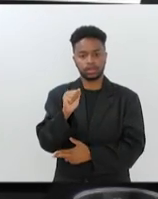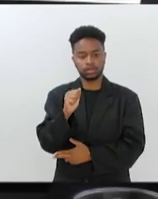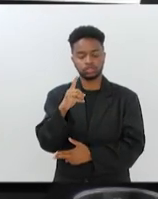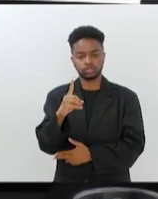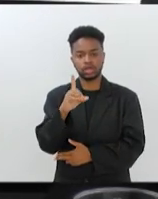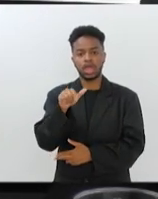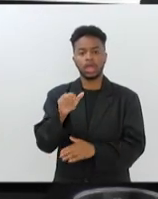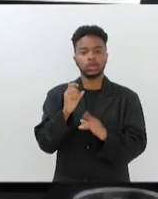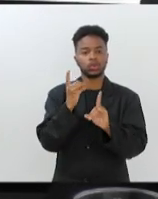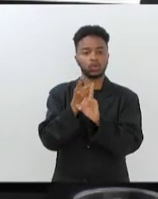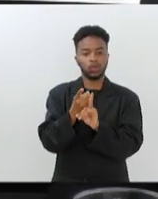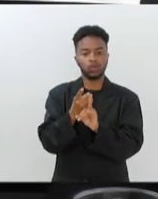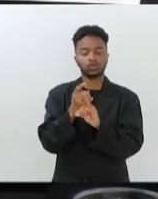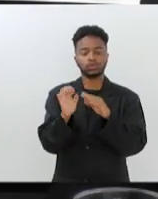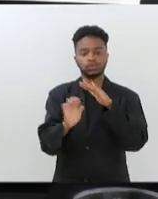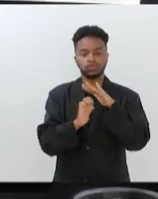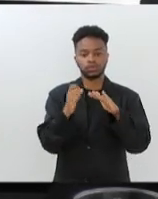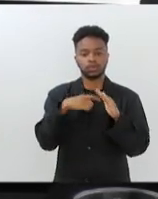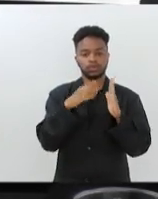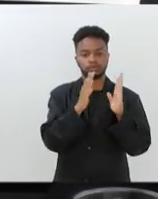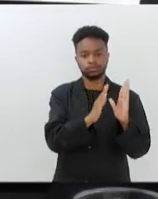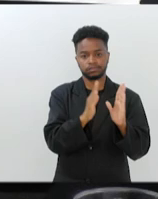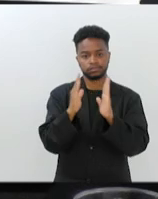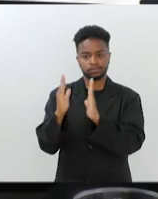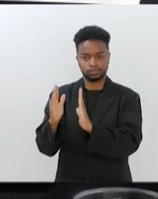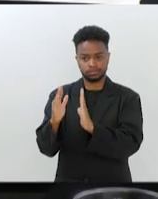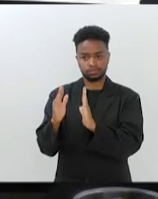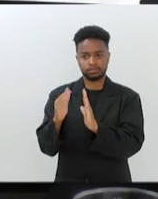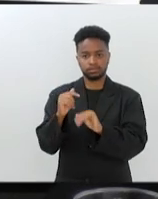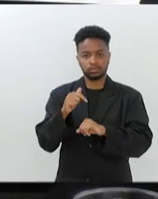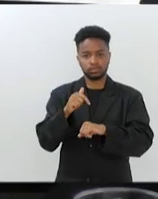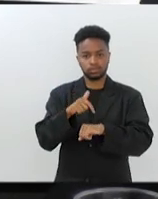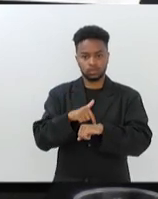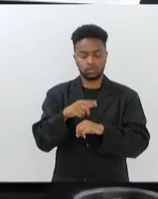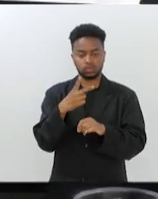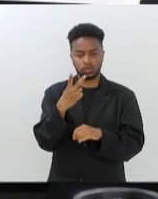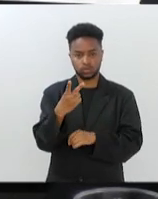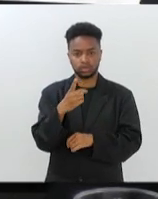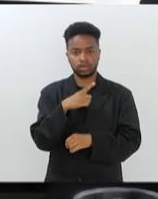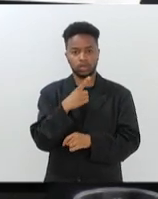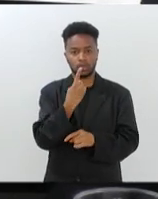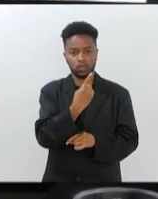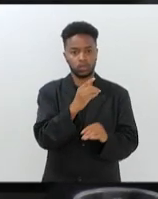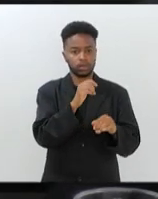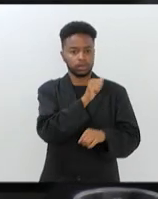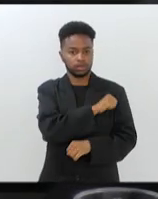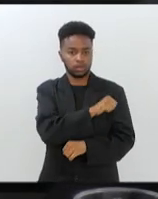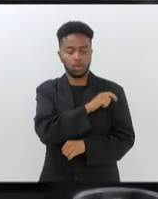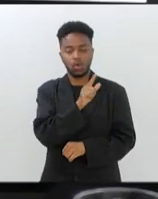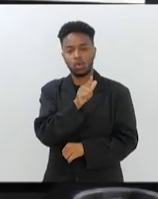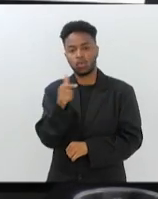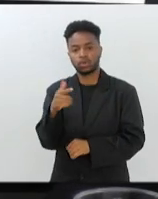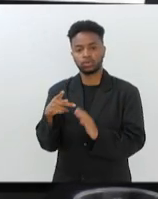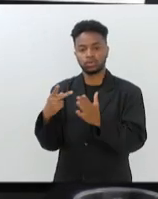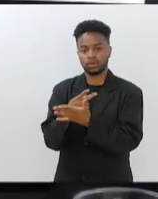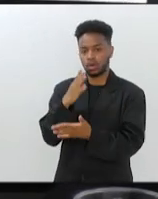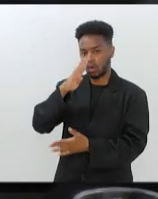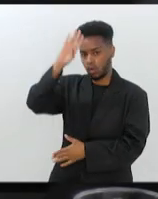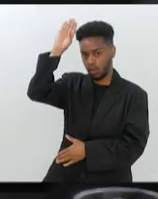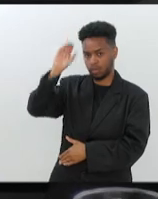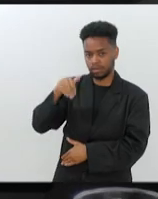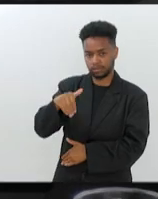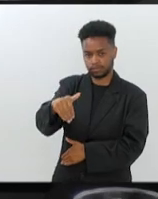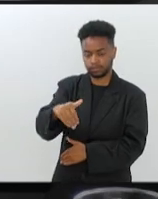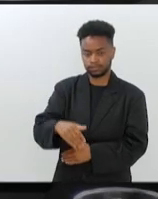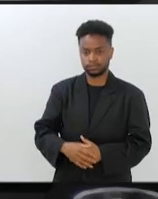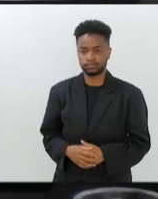Empresarial são duas etapas esta que teve no Rio de Janeiro e uma que vai acontecer em Roma ah vai acontecer em Roma